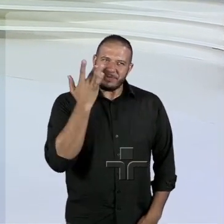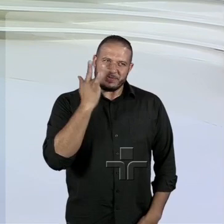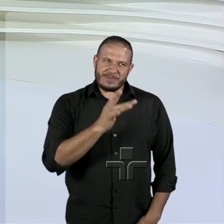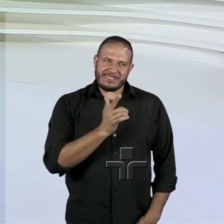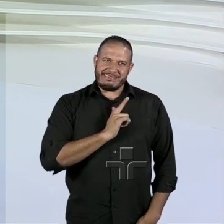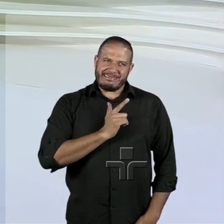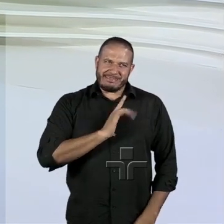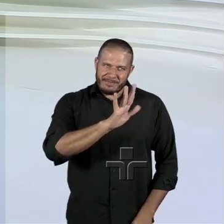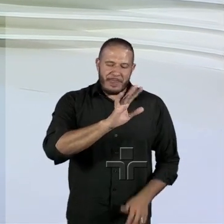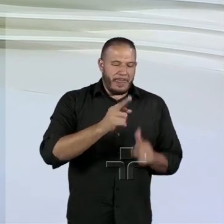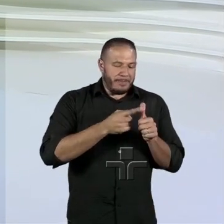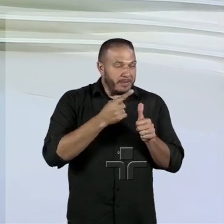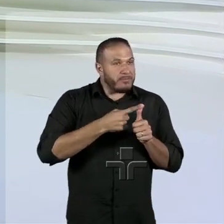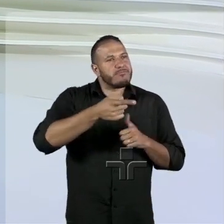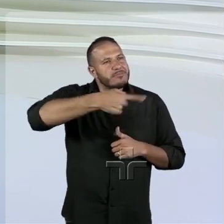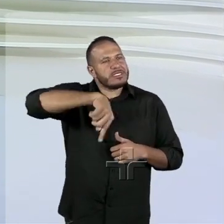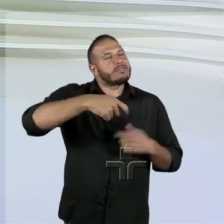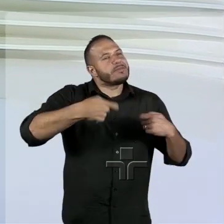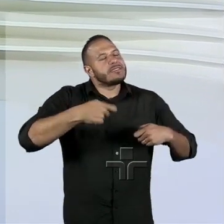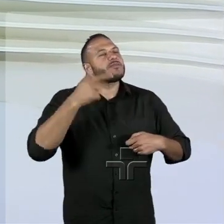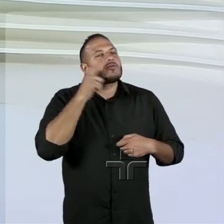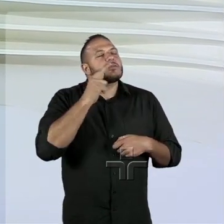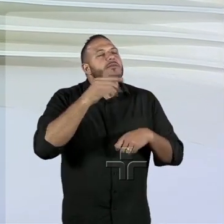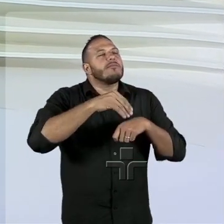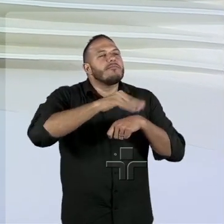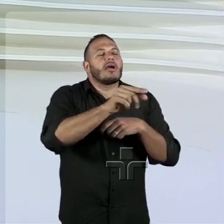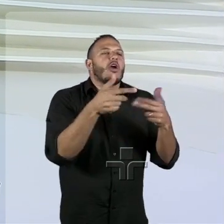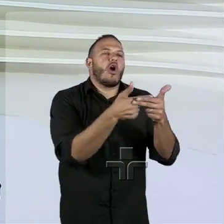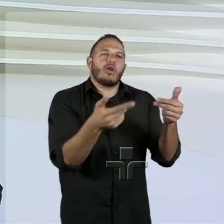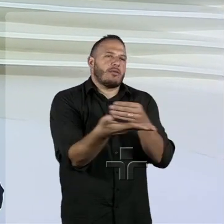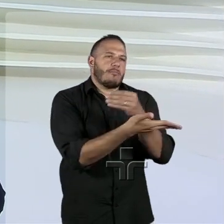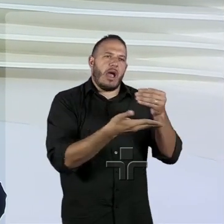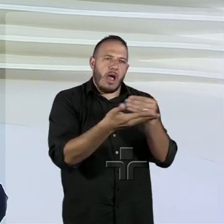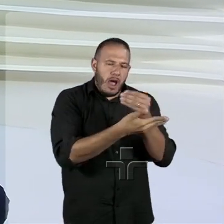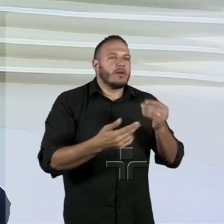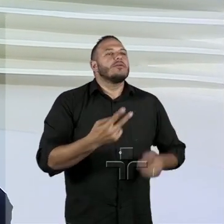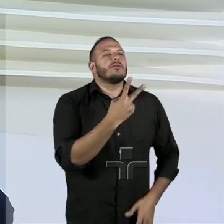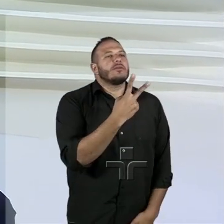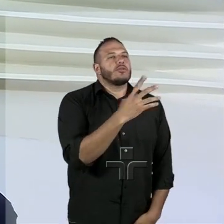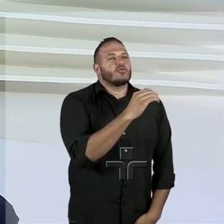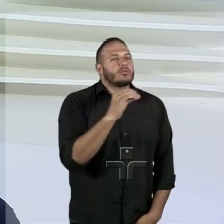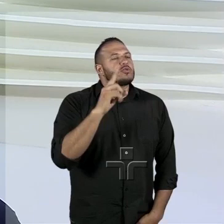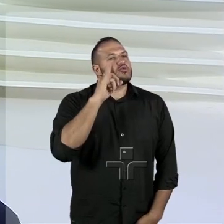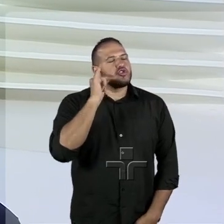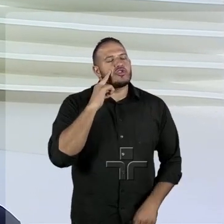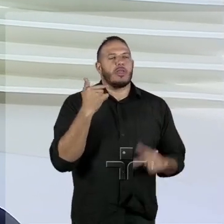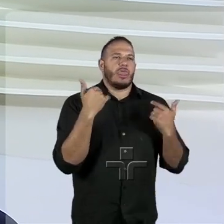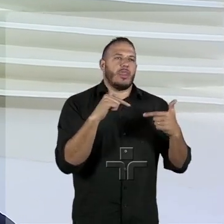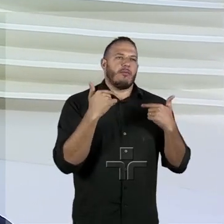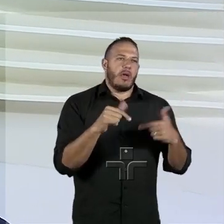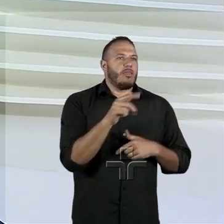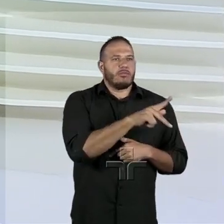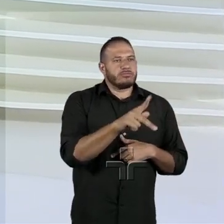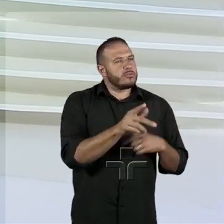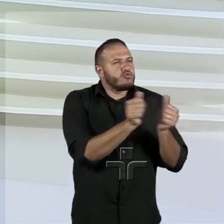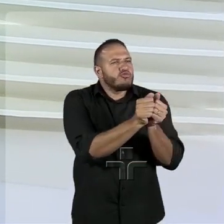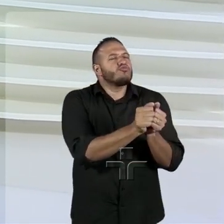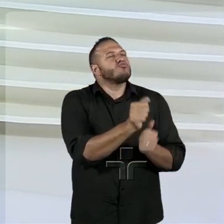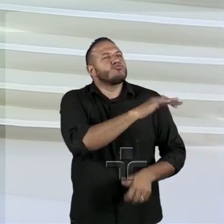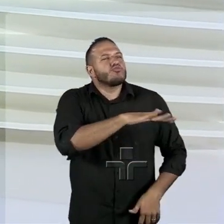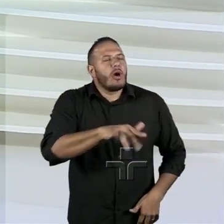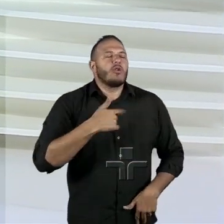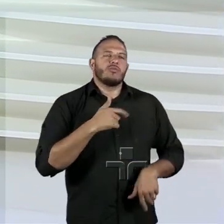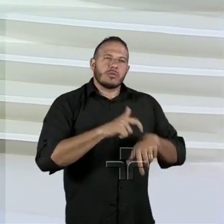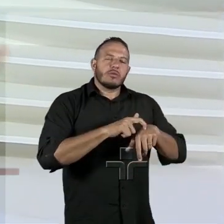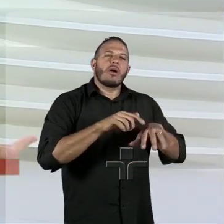gente precisa garantir aquilo que é básico. 200 dias letivos, o professor junto com o aluno na sala, com uma